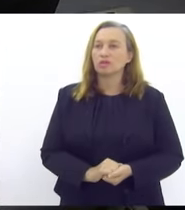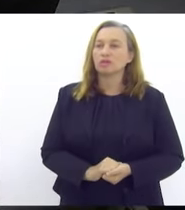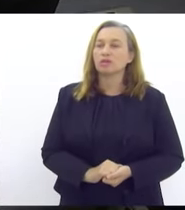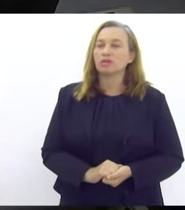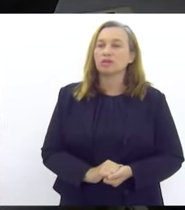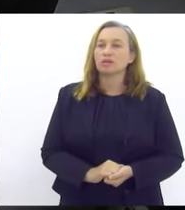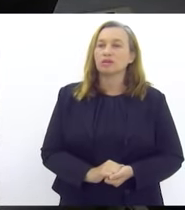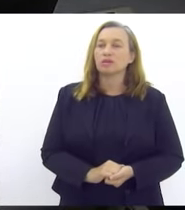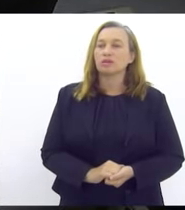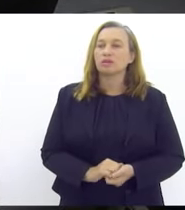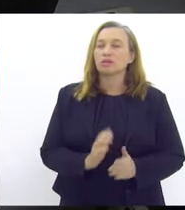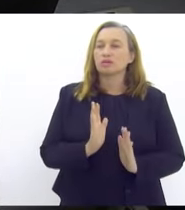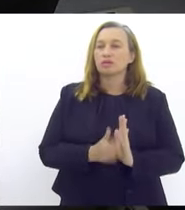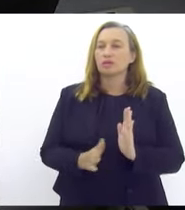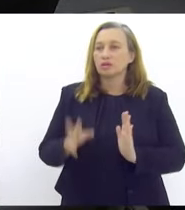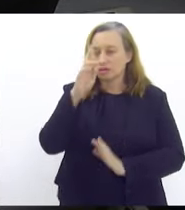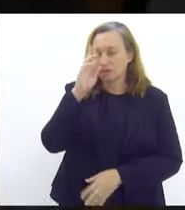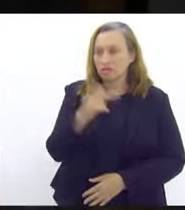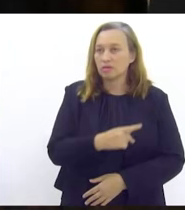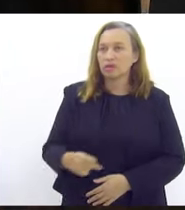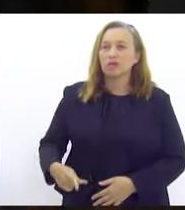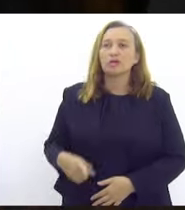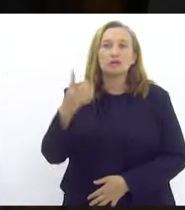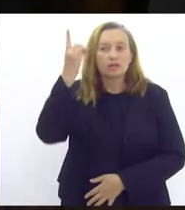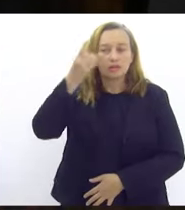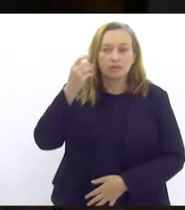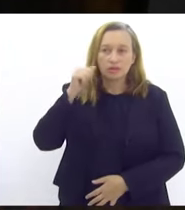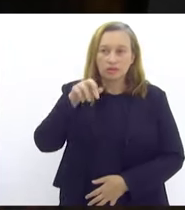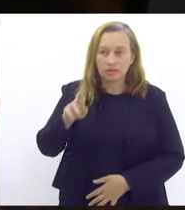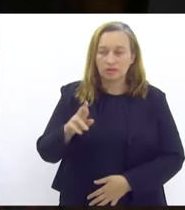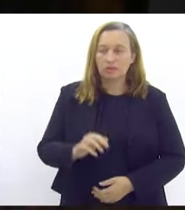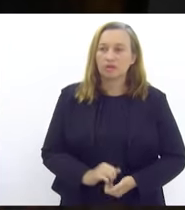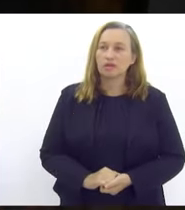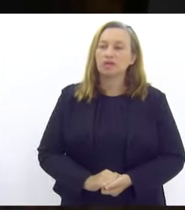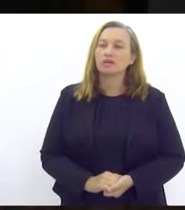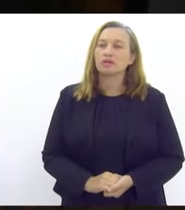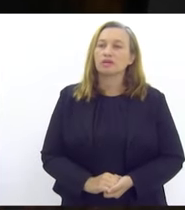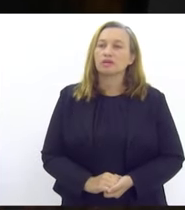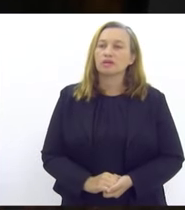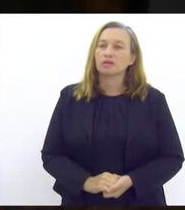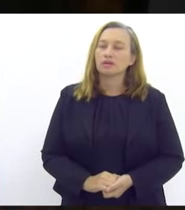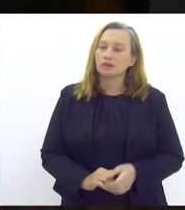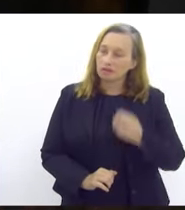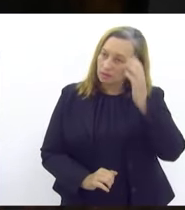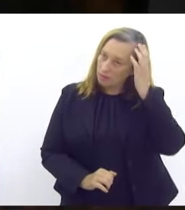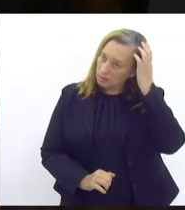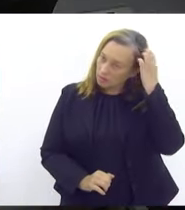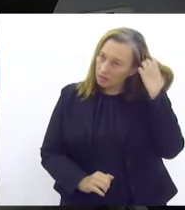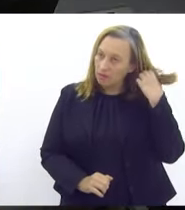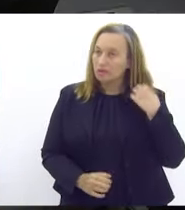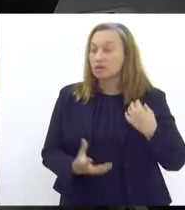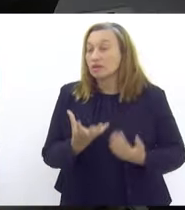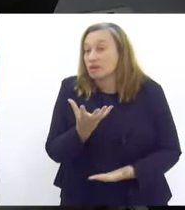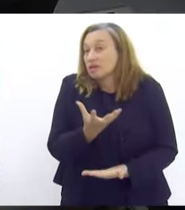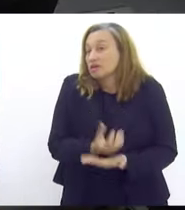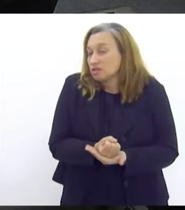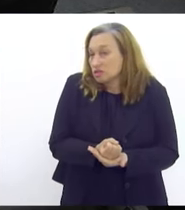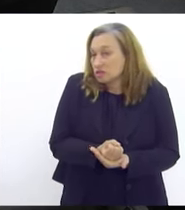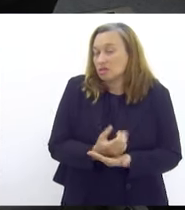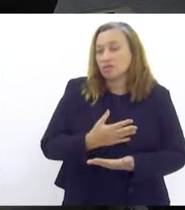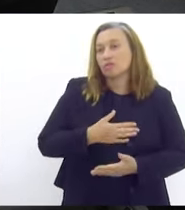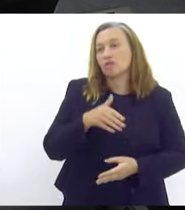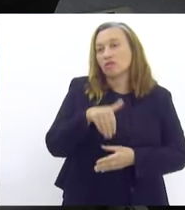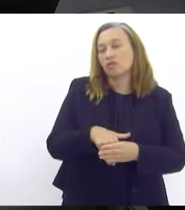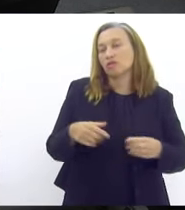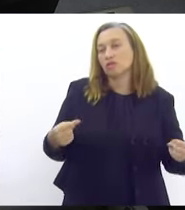Questão de ordem, presidente. Deputado Rosenberg Reis, que o deputado Carlos Vinícius já falou. Por ter registrado o meu voto